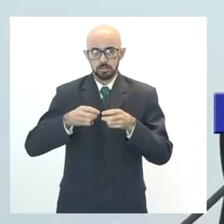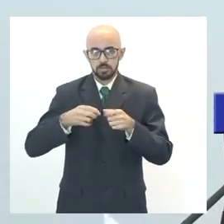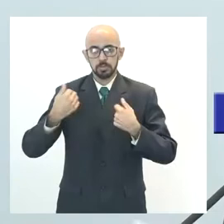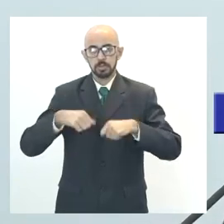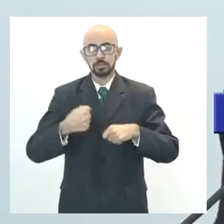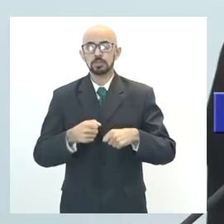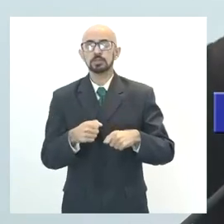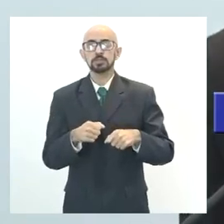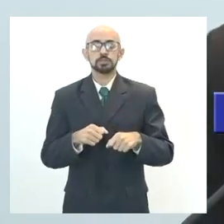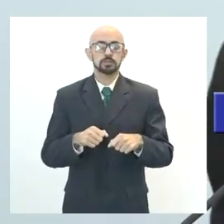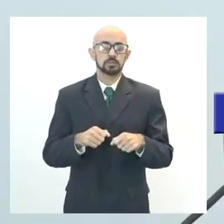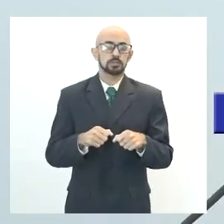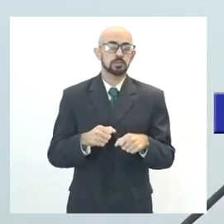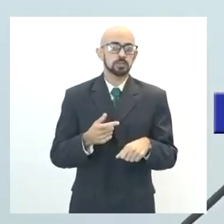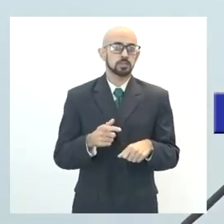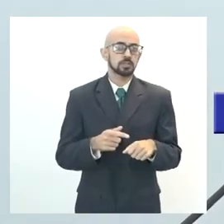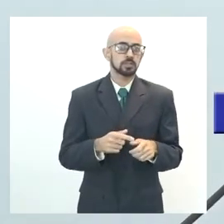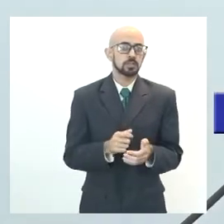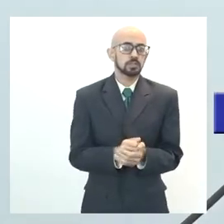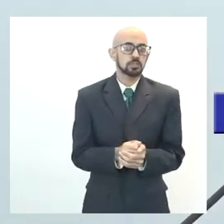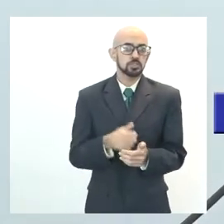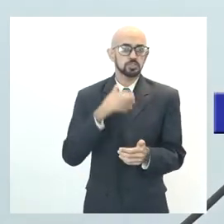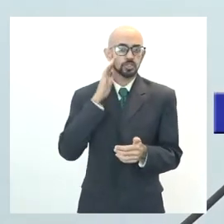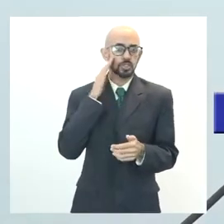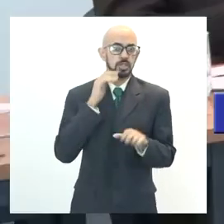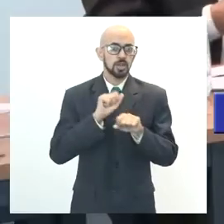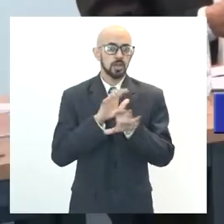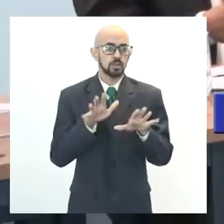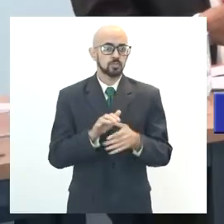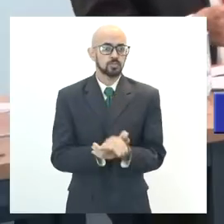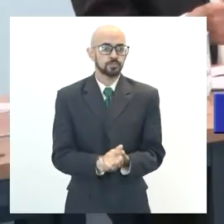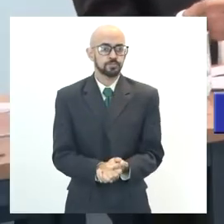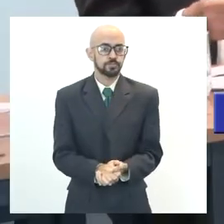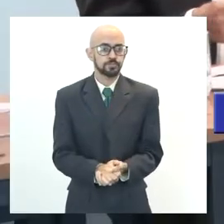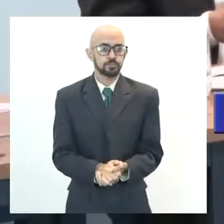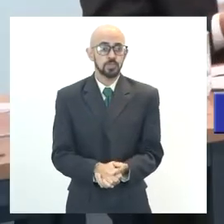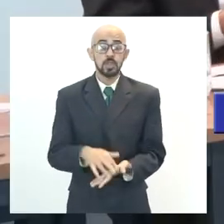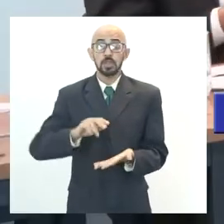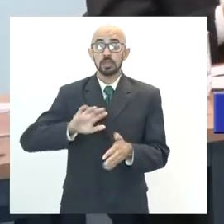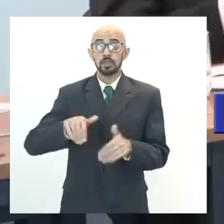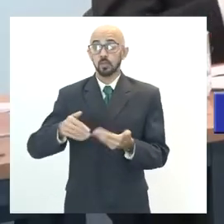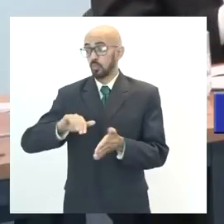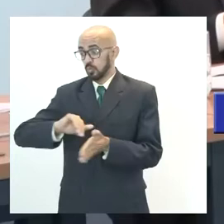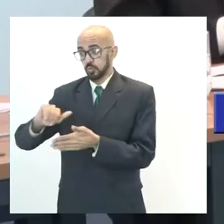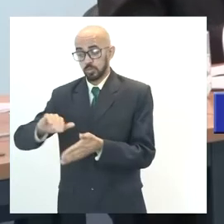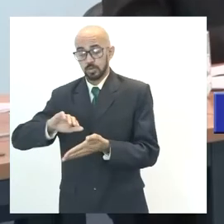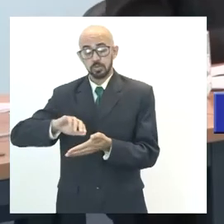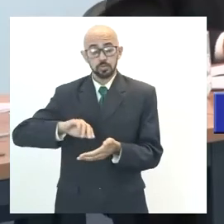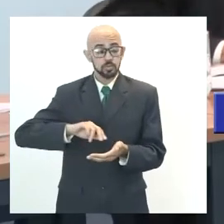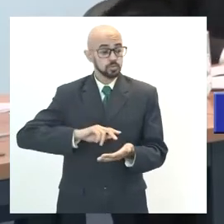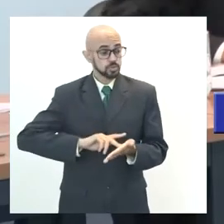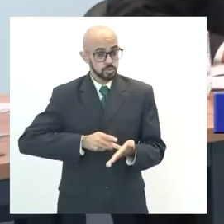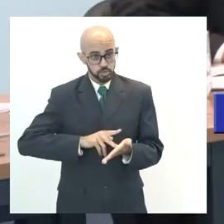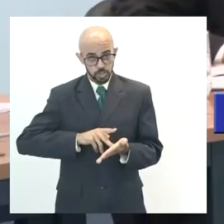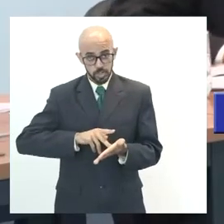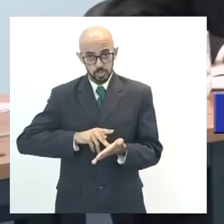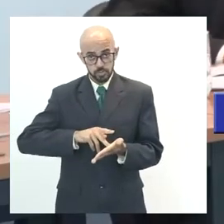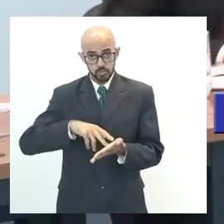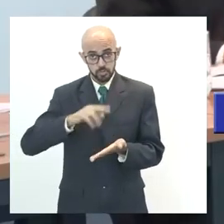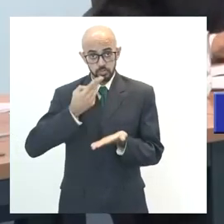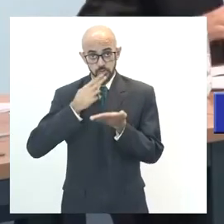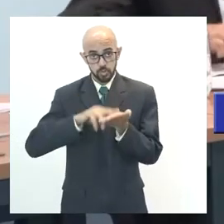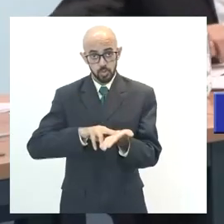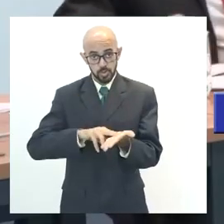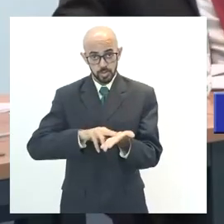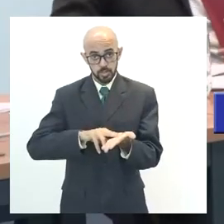revisto ou mora Zé Ricardo favor e o sindicato dos Correios do Rio de Janeiro representado